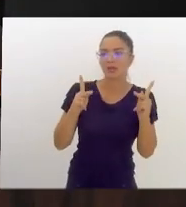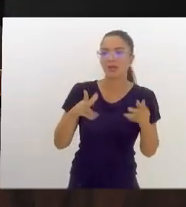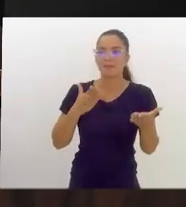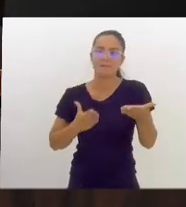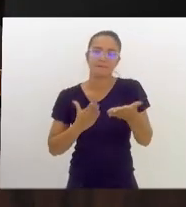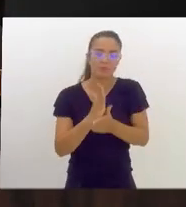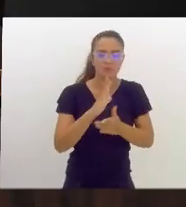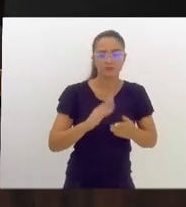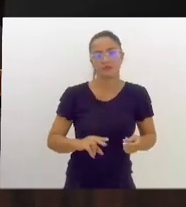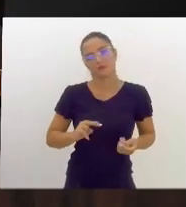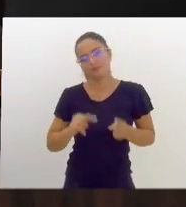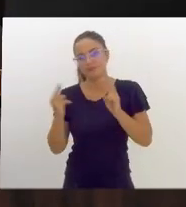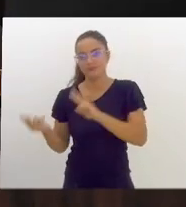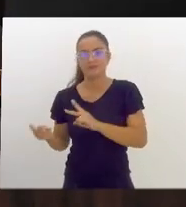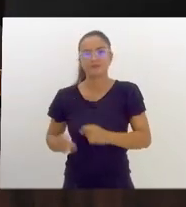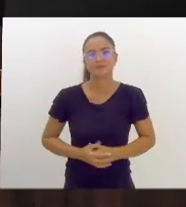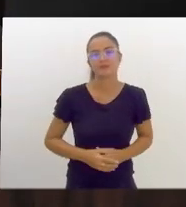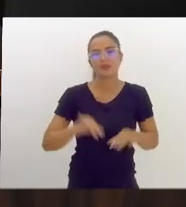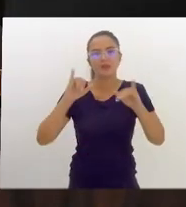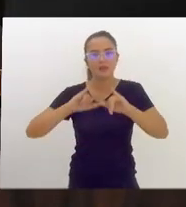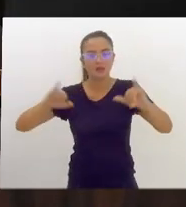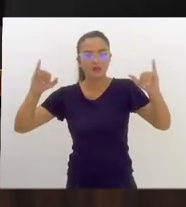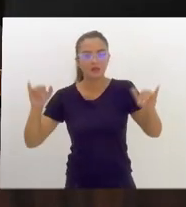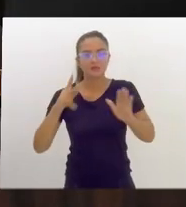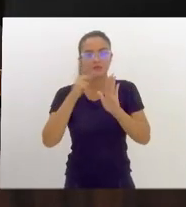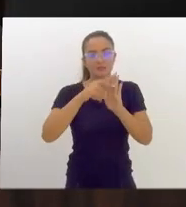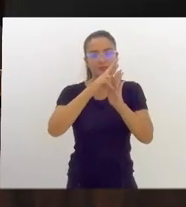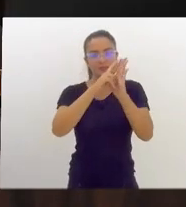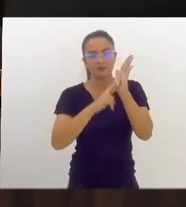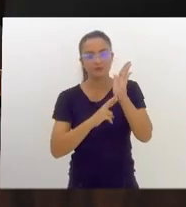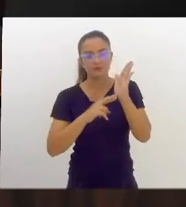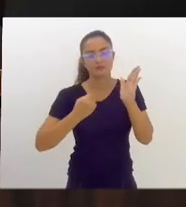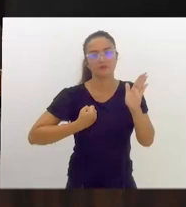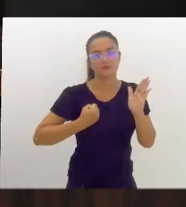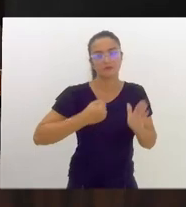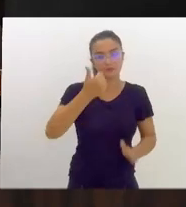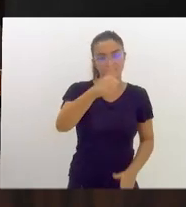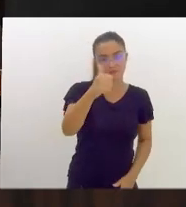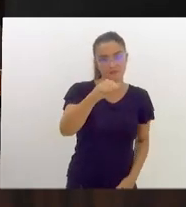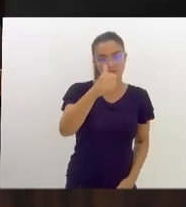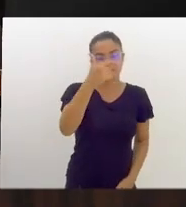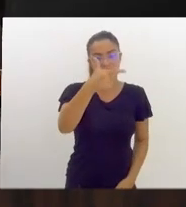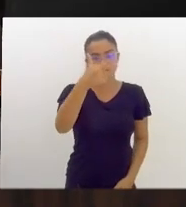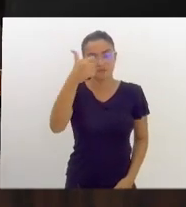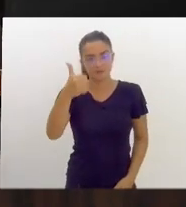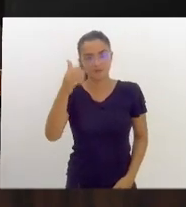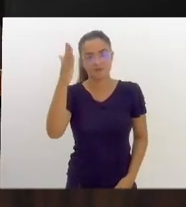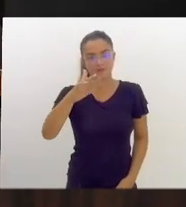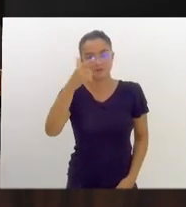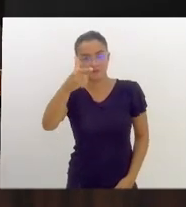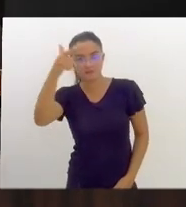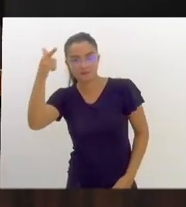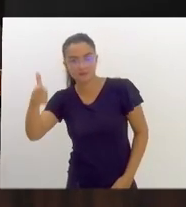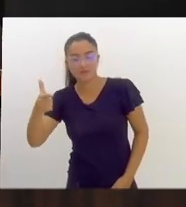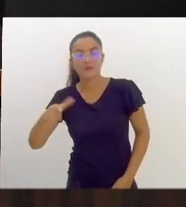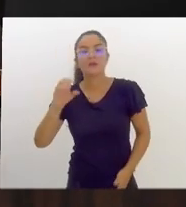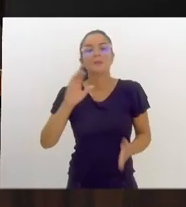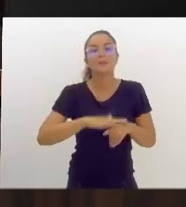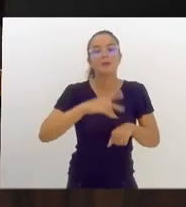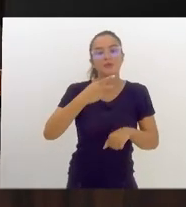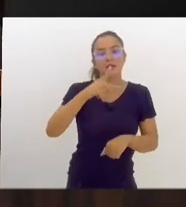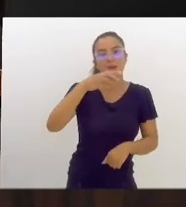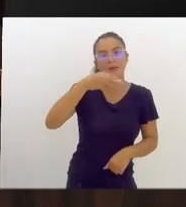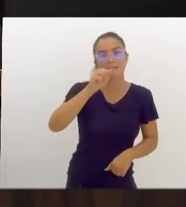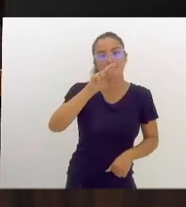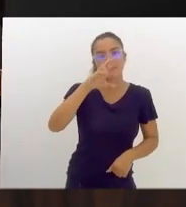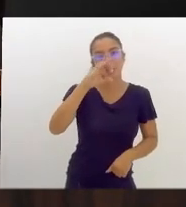vai à promulgação. Anuncio o projeto de resolução número 1121 de 22, de autoria do deputado Marcos Abraão, que